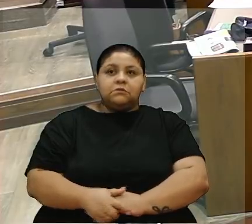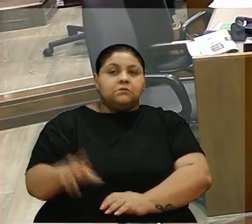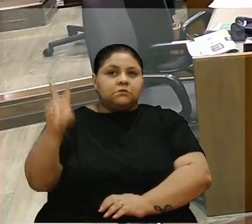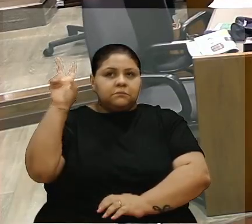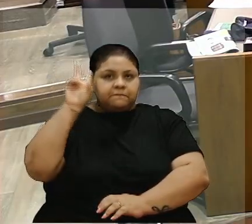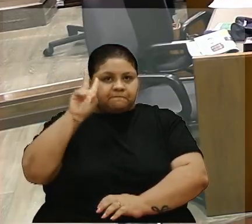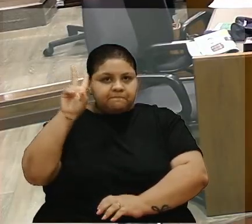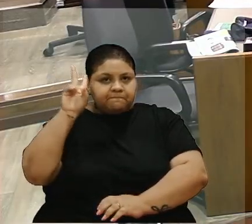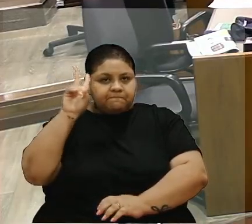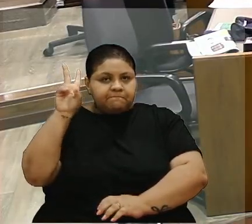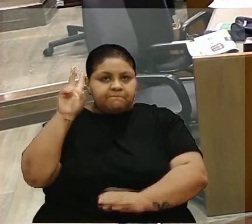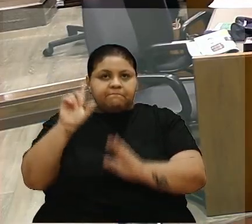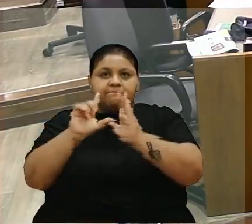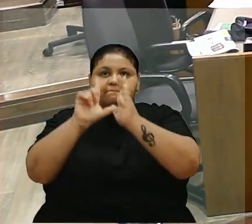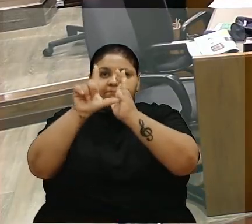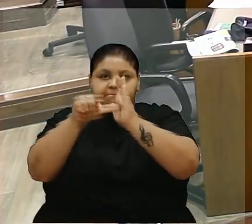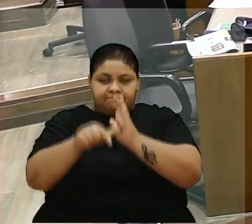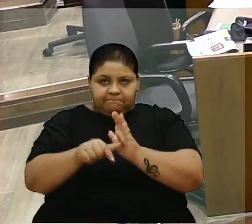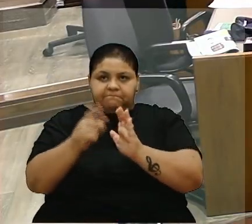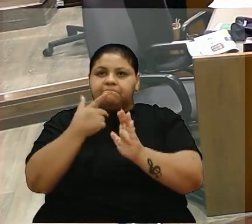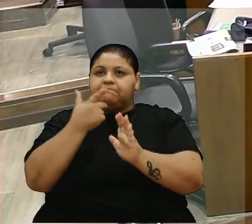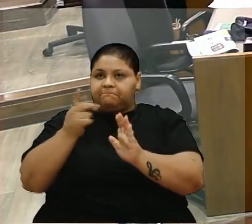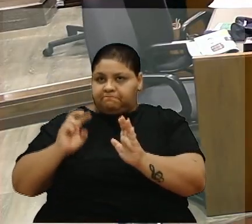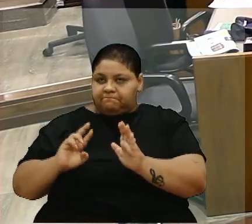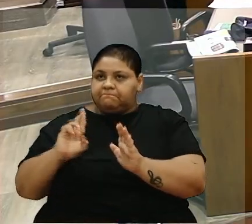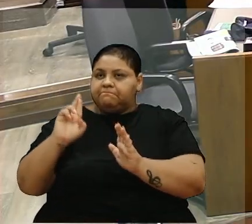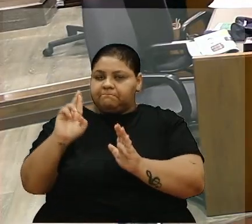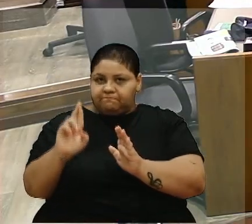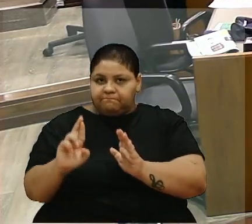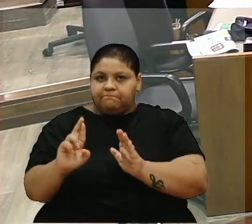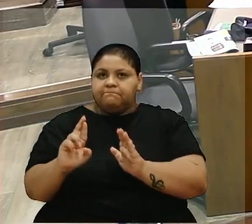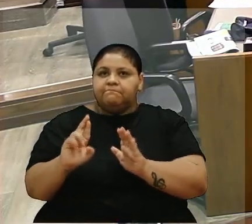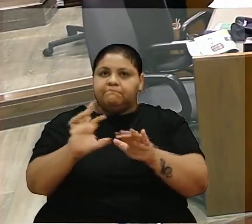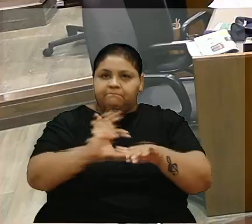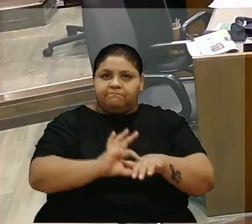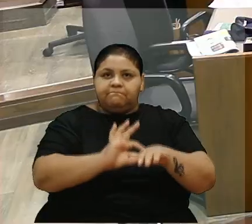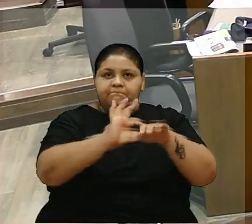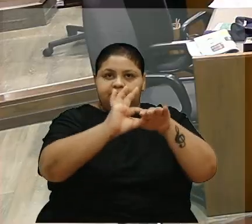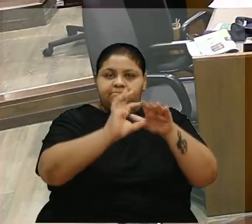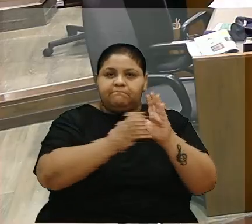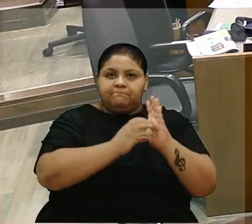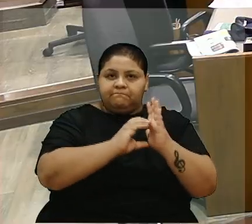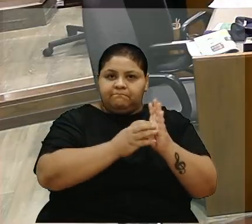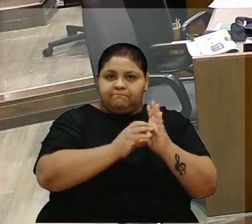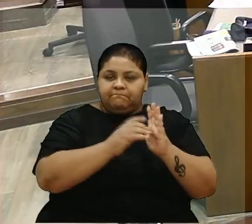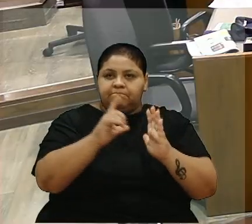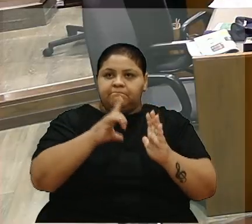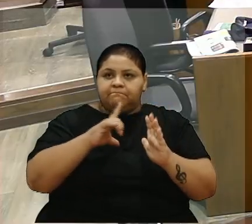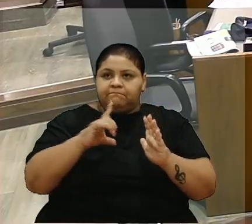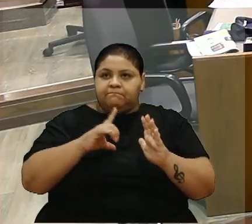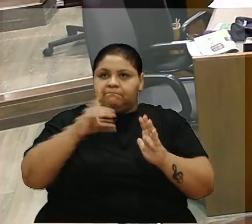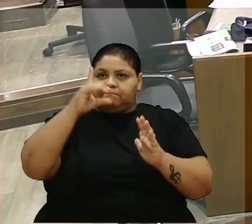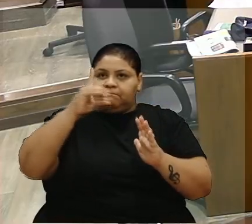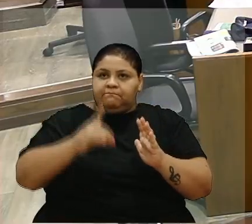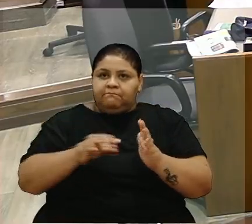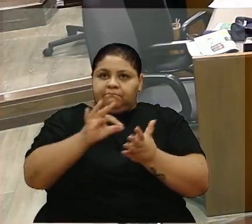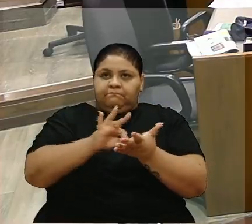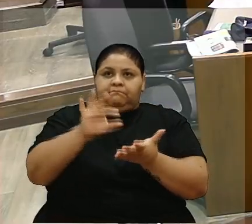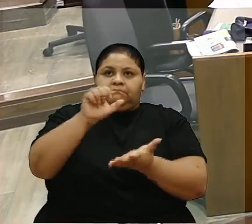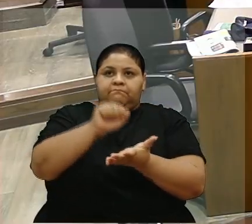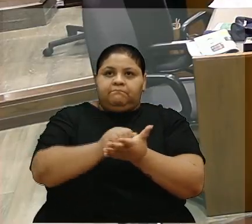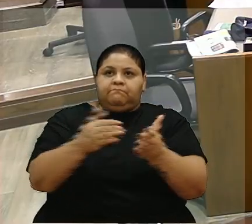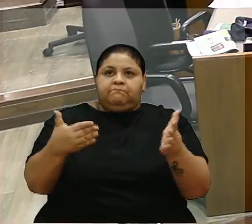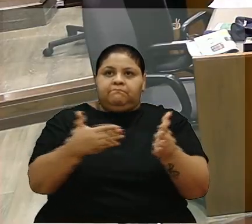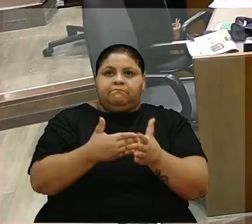Lembrando que, posteriormente à fala do representante Senalba, os líderes partidários têm o direito à inscrição de até 2